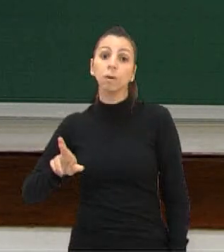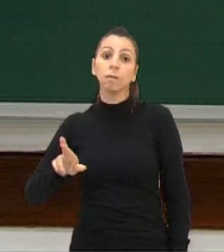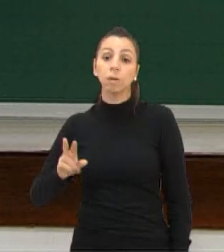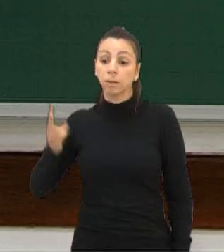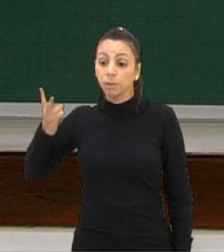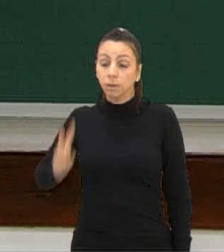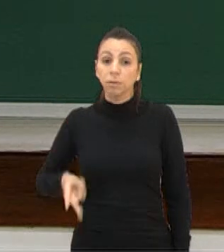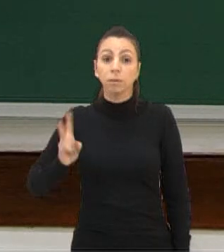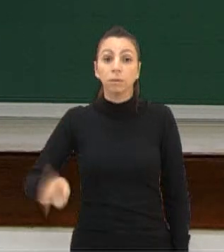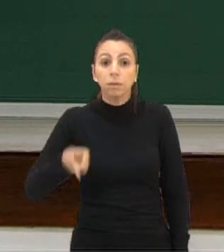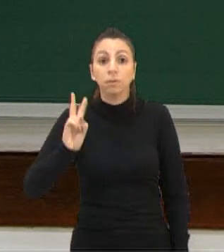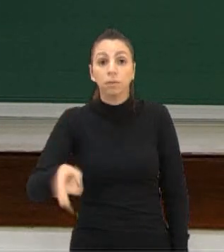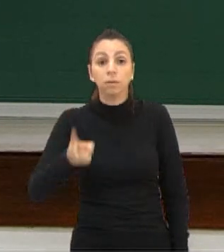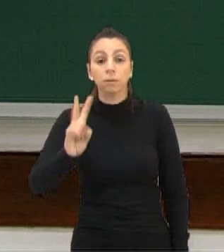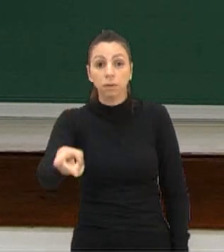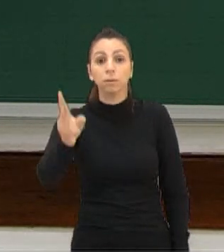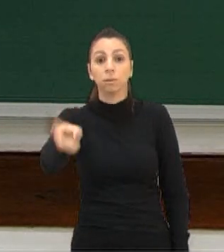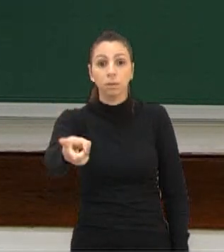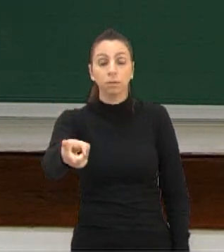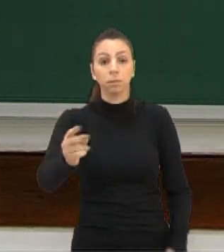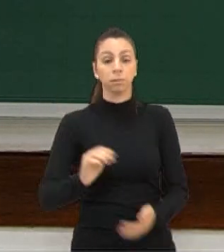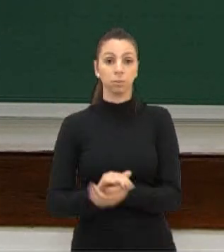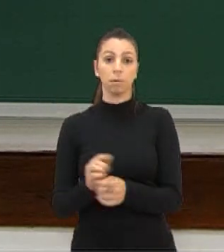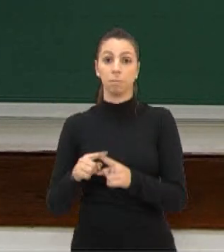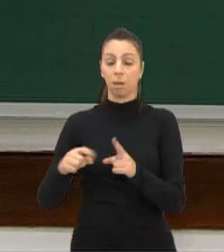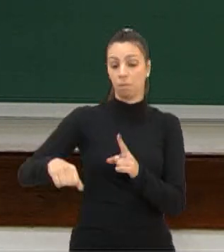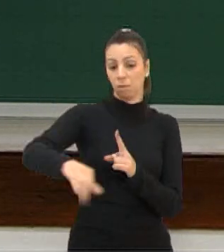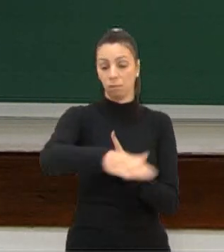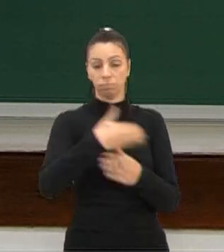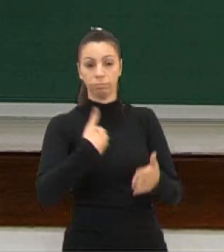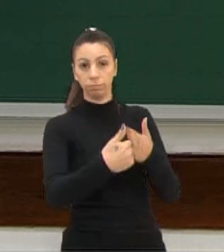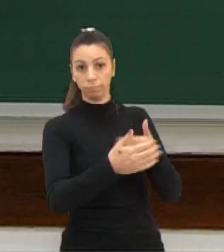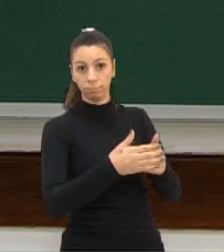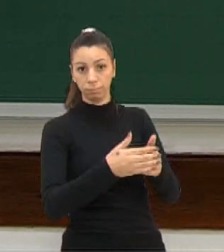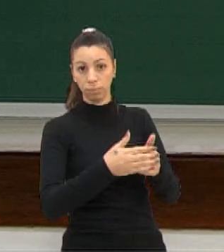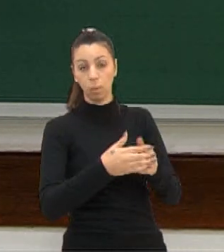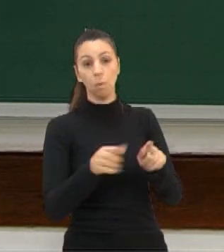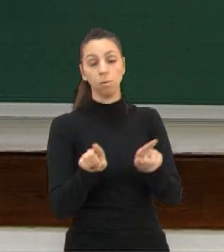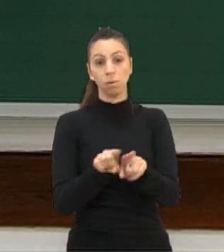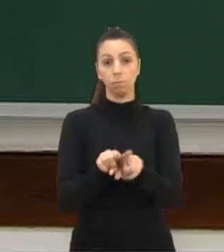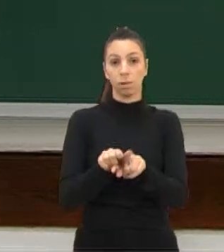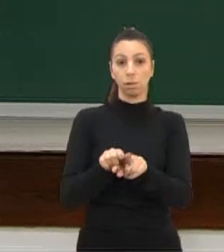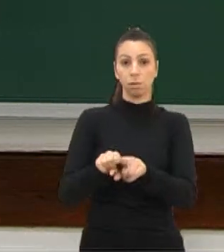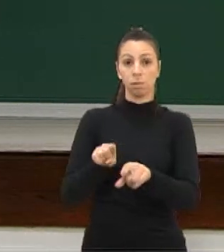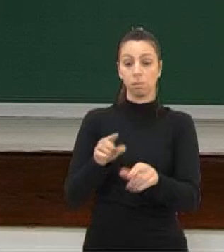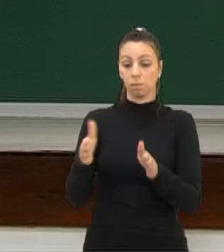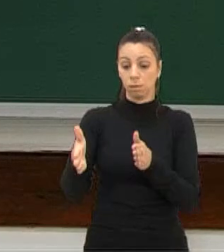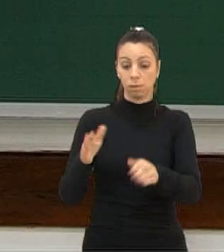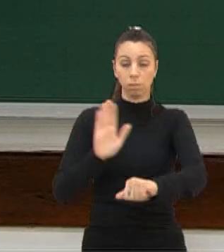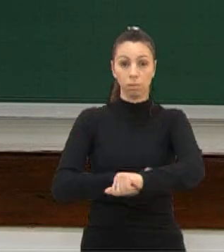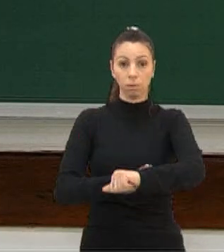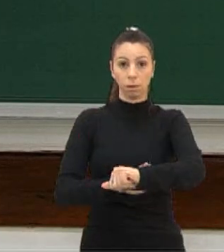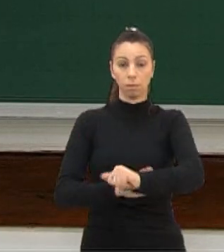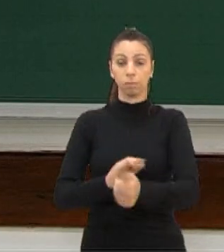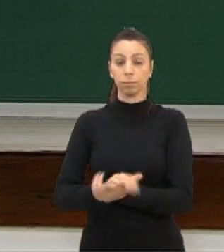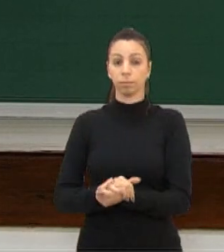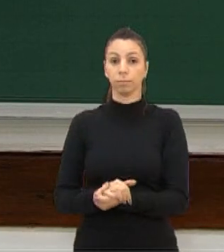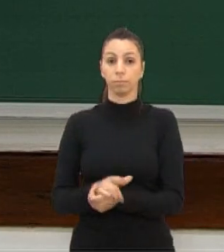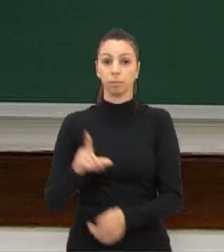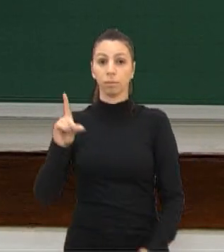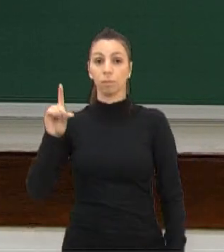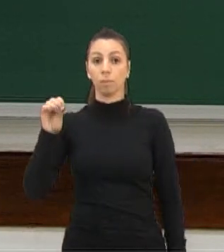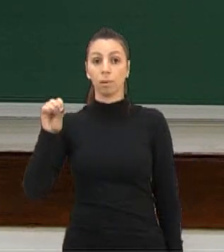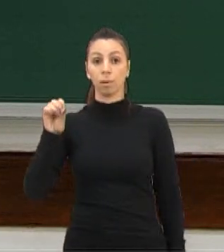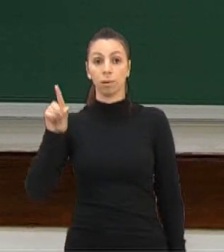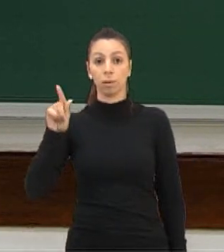perpétuo, independente de sociedade ou independente de tempo. Os dogmas religiosos do cristianismo, por